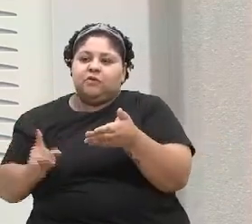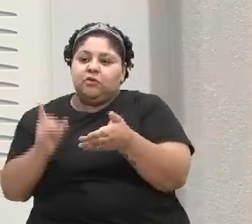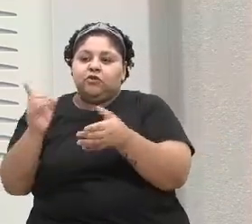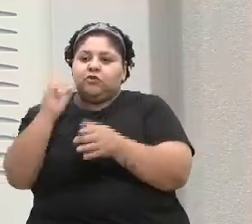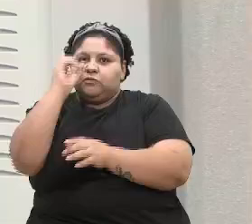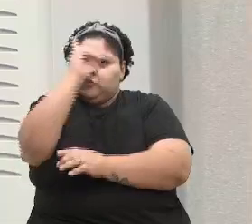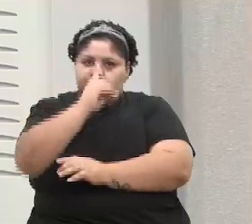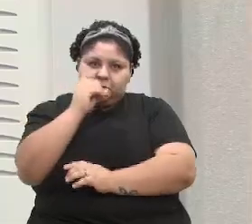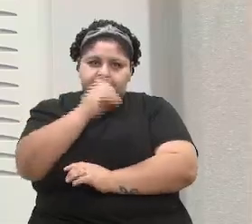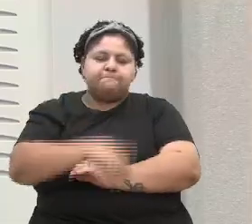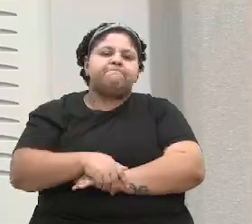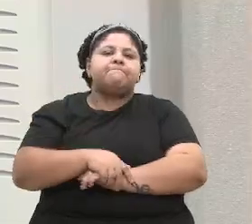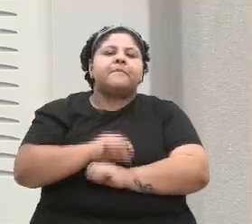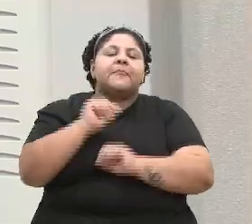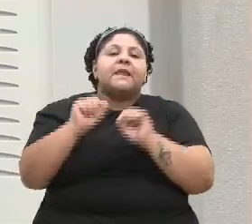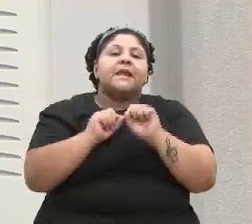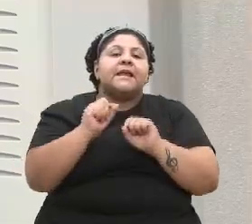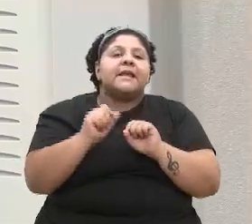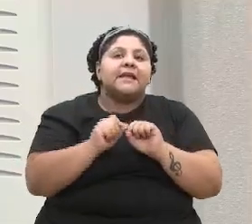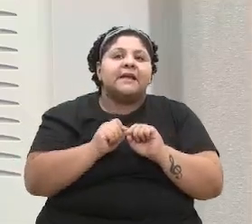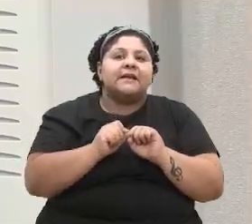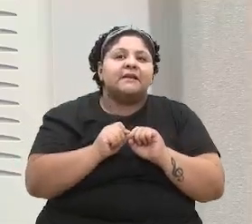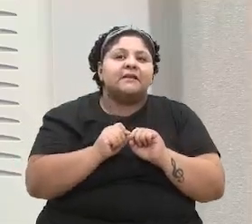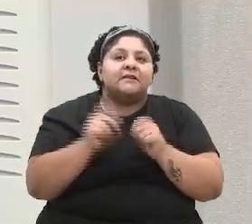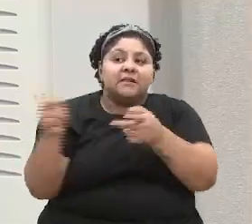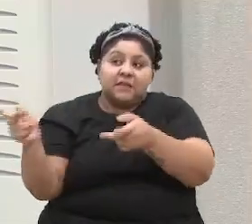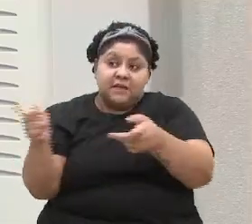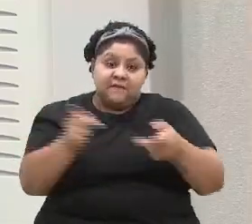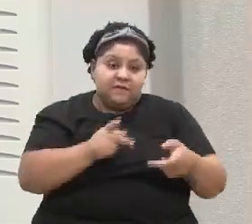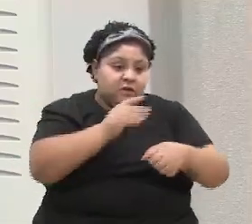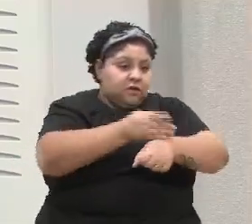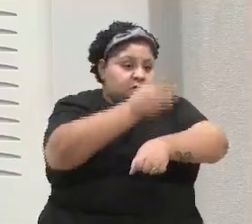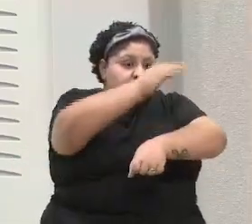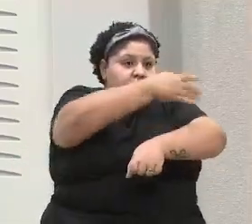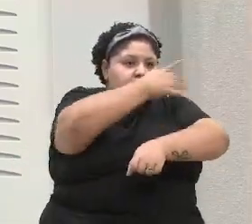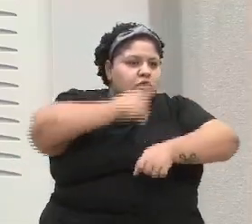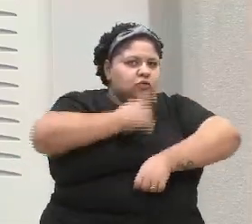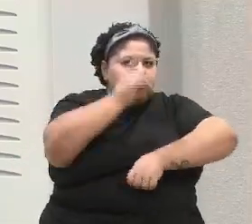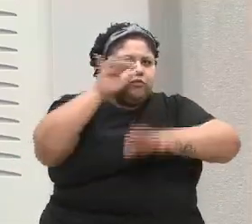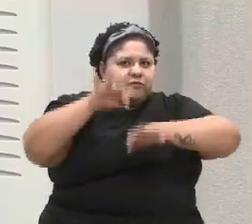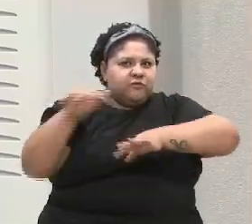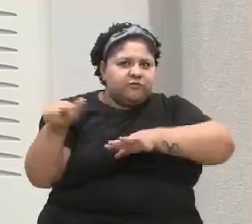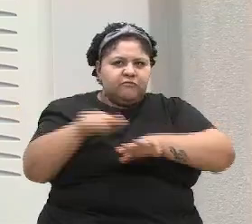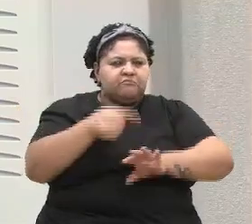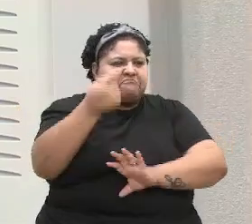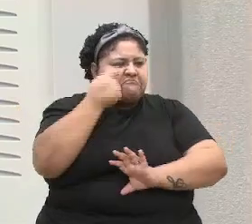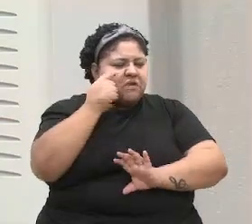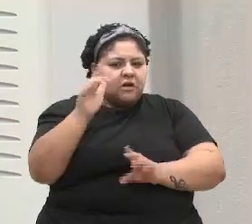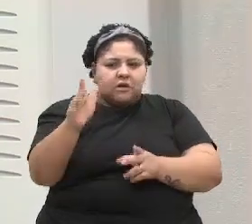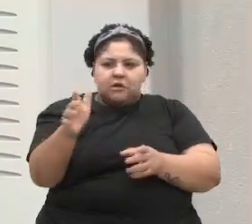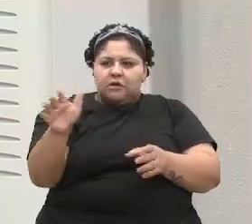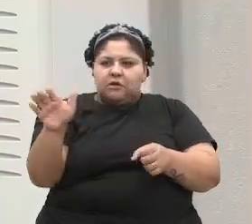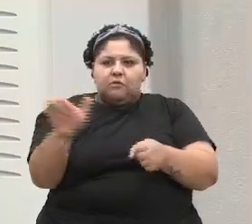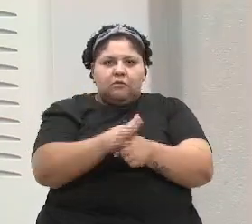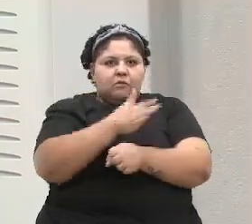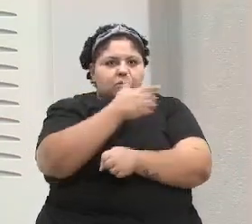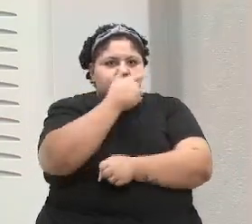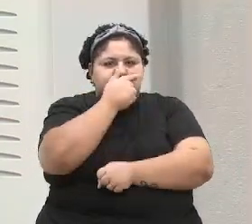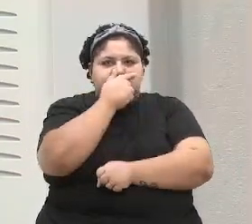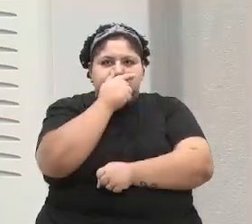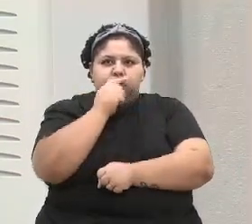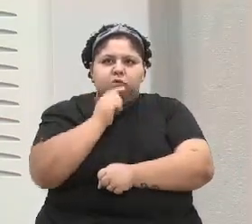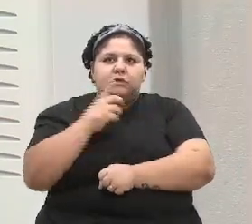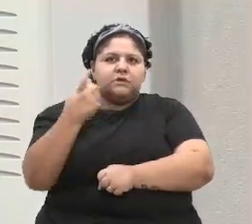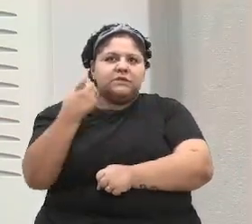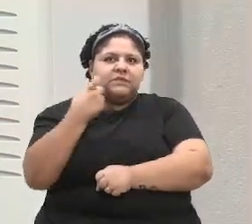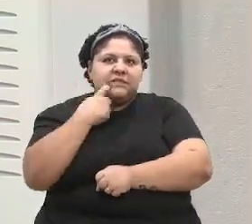domingo. Quem esteve nos pavilhões, pôde estar nos pavilhões no último final de semana, viu os pavilhões lotados, sexta-feira, sábado e